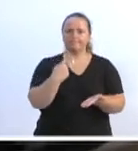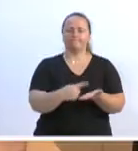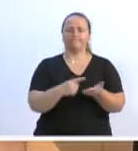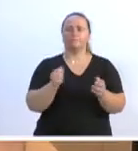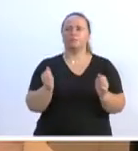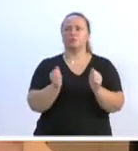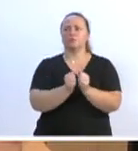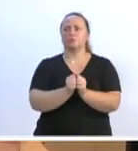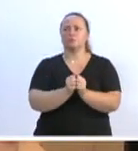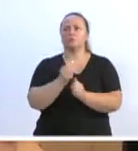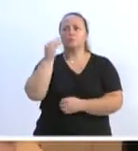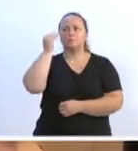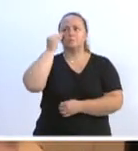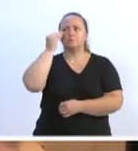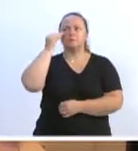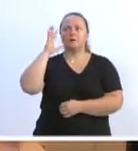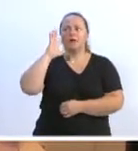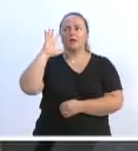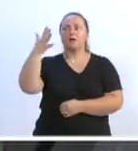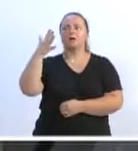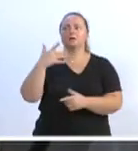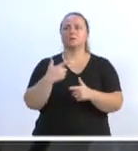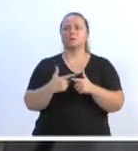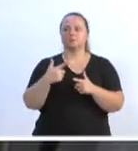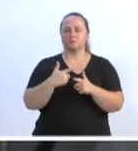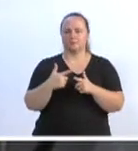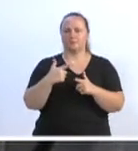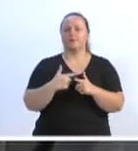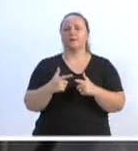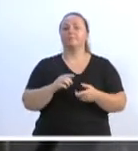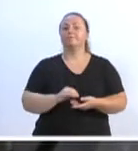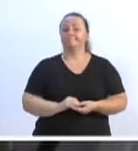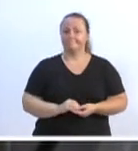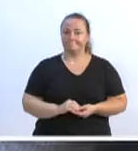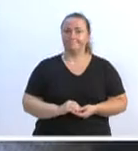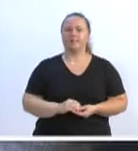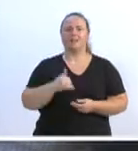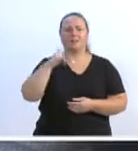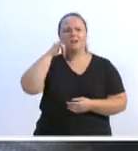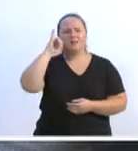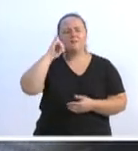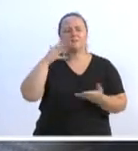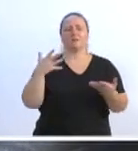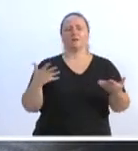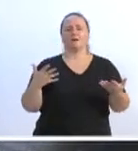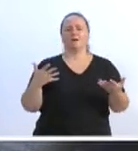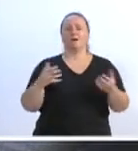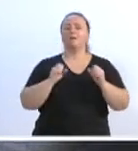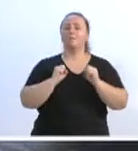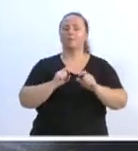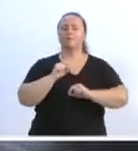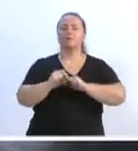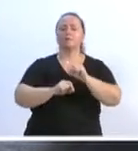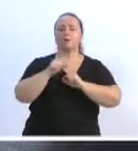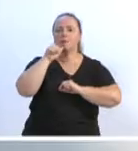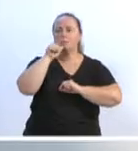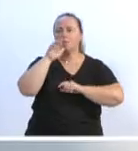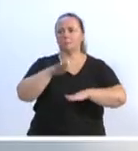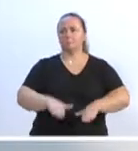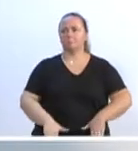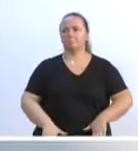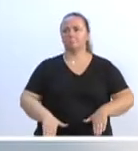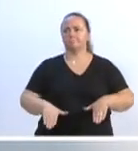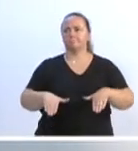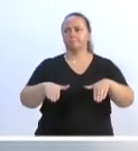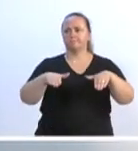tentar resolver aquelas demandas para que daqui a pouco em um momento de cheia novamente do nosso